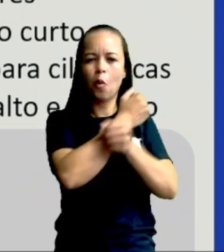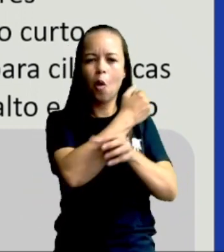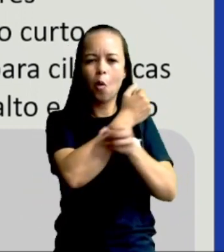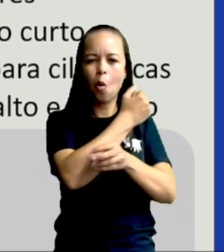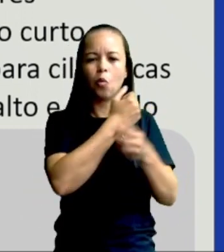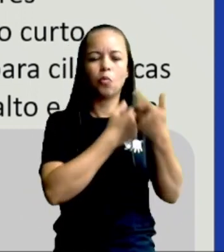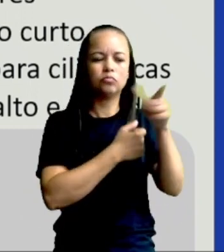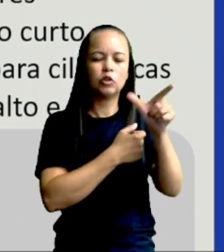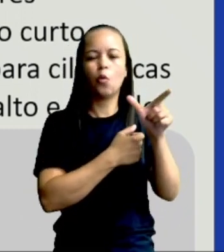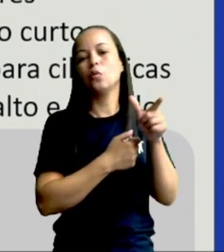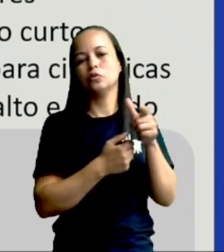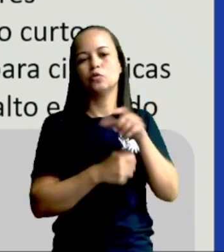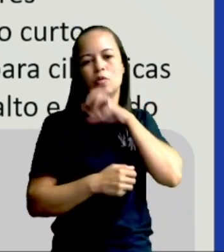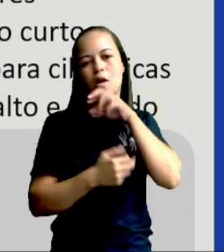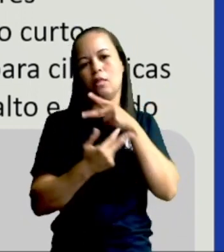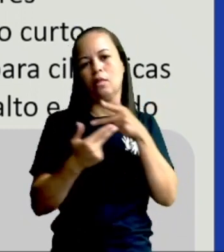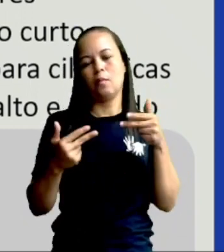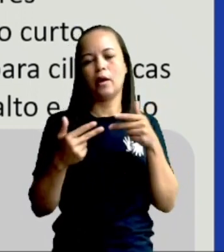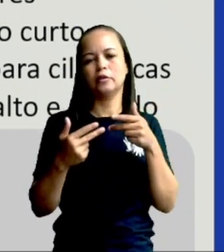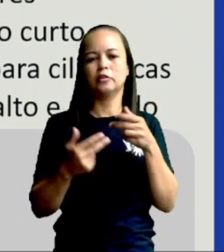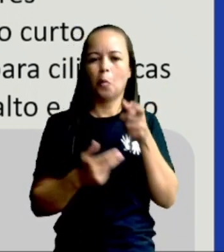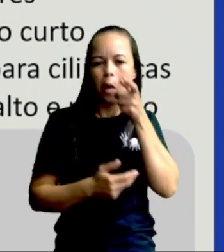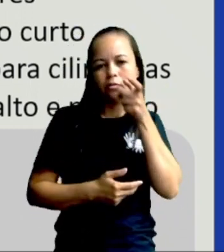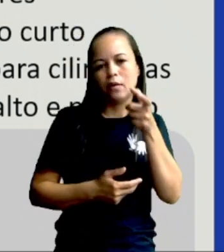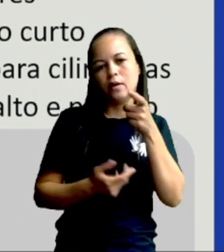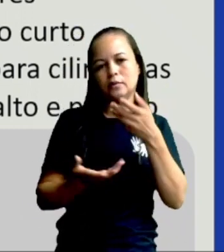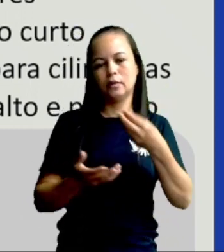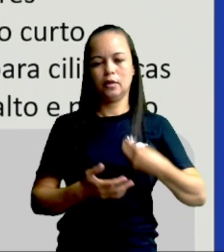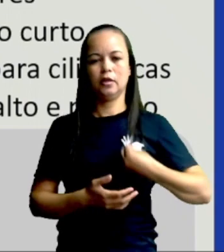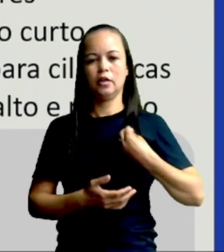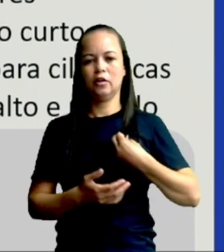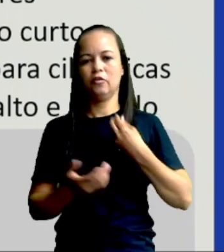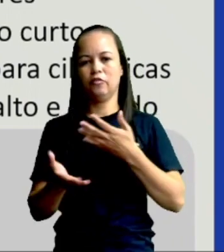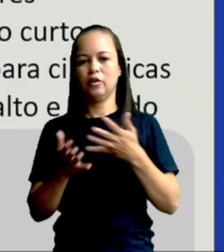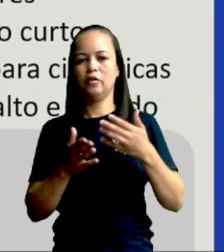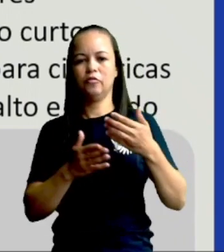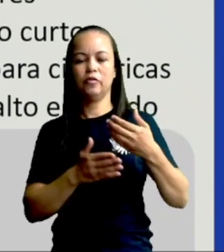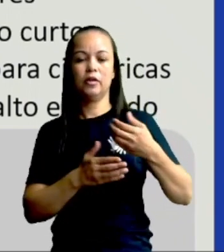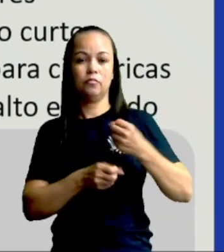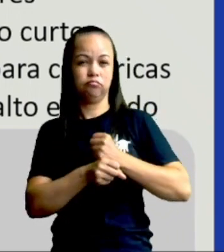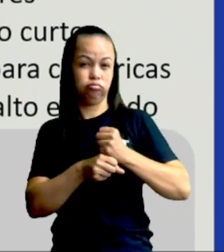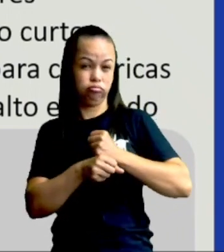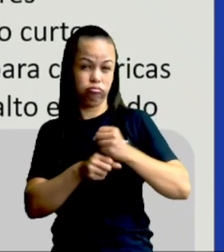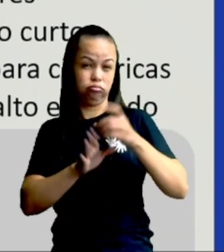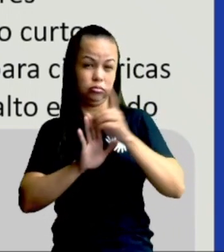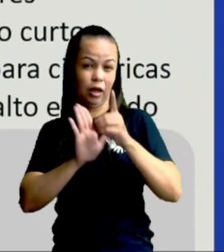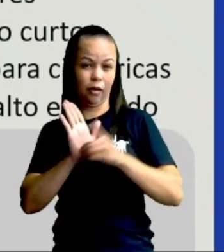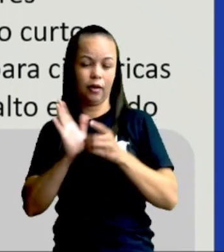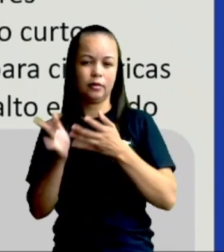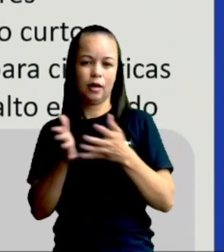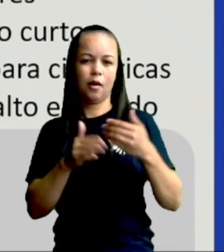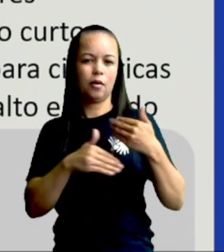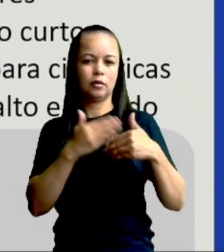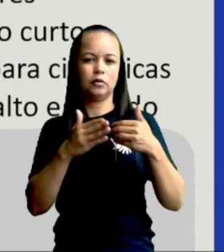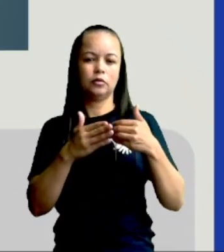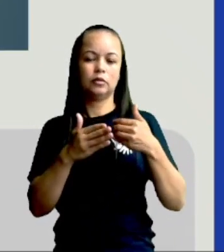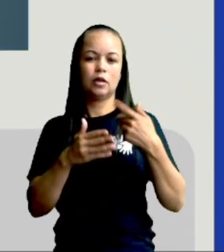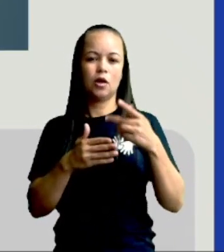animais. Então são animais muito interessantes que vivem décadas por causa do seu metabolismo